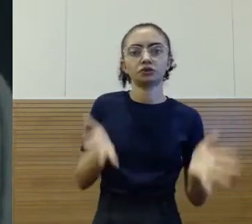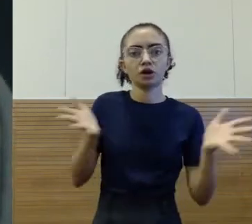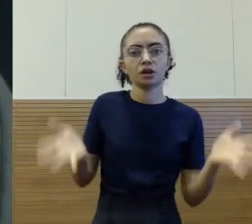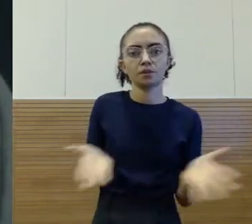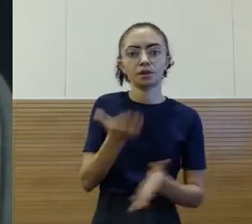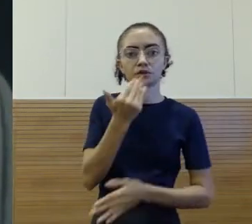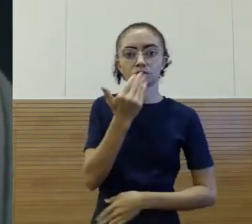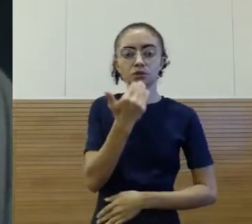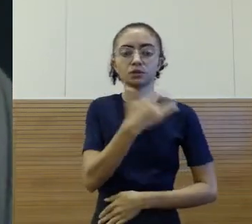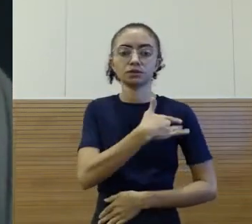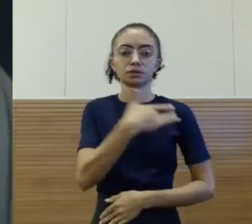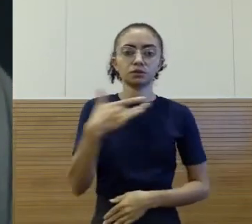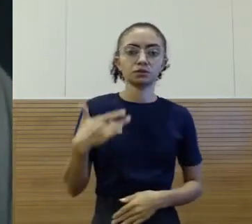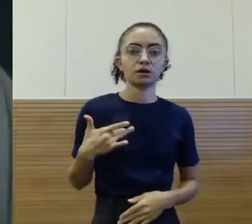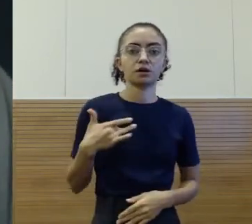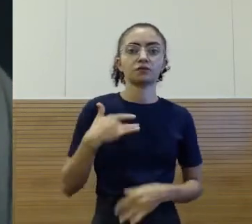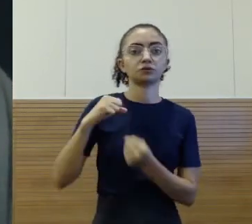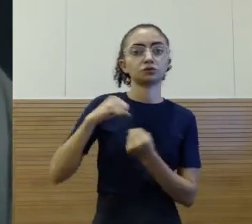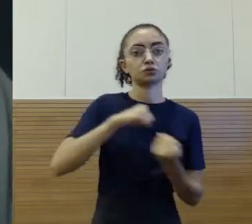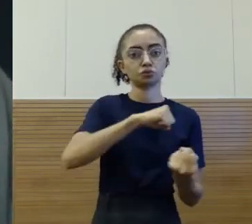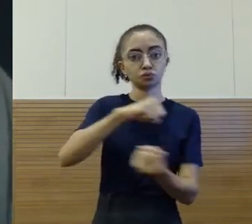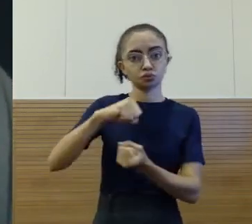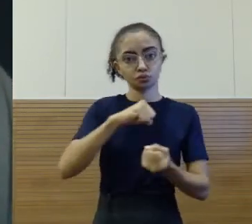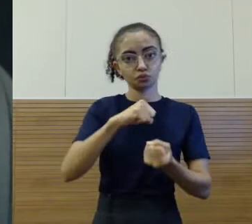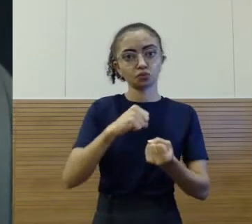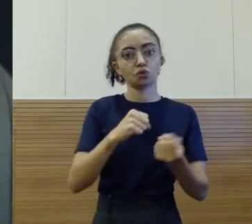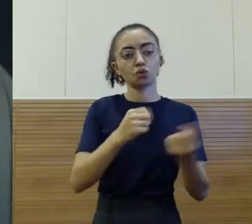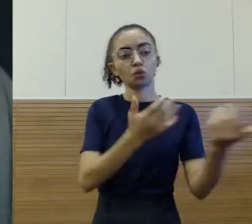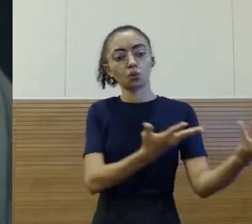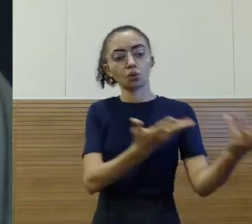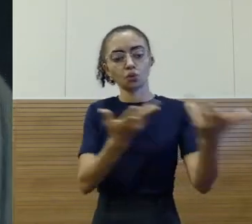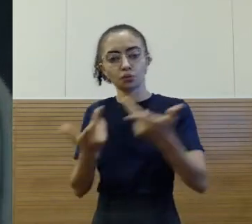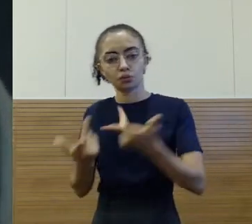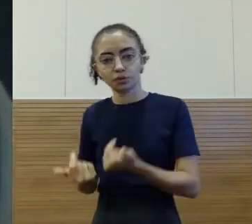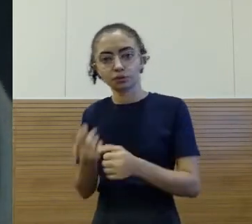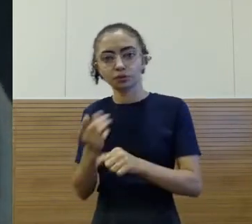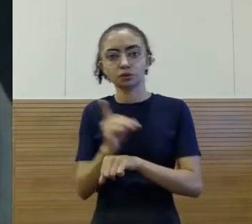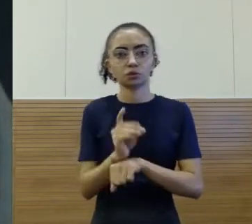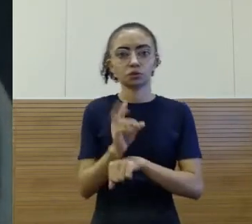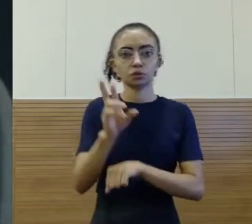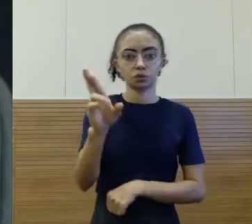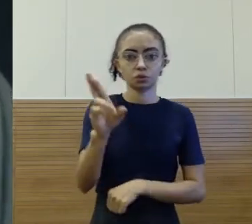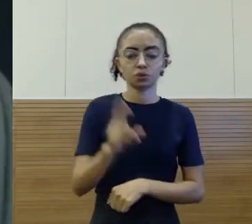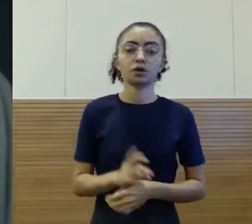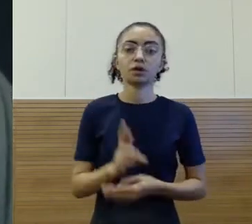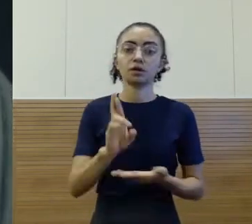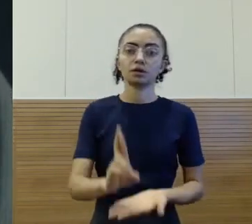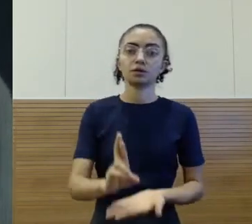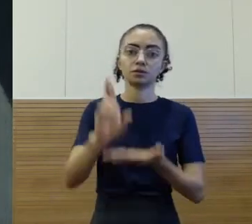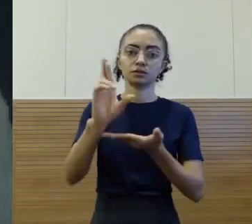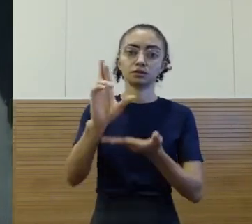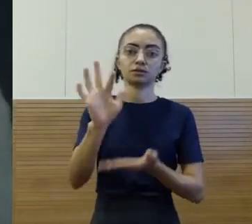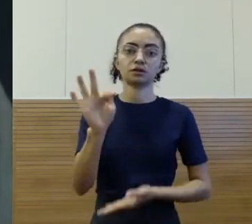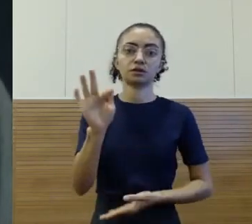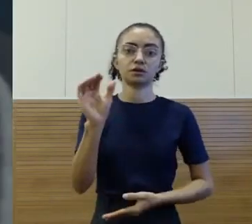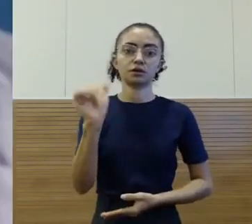sustentáveis, convidamos a doutora Ienori Hernandes Carbanzo, representante da FAO.